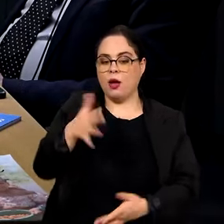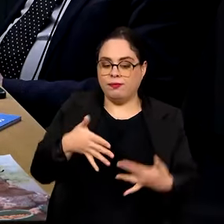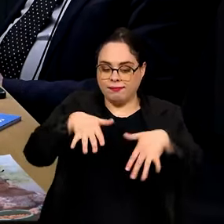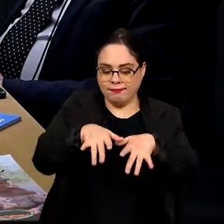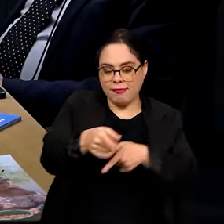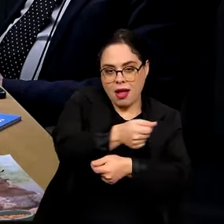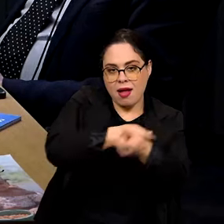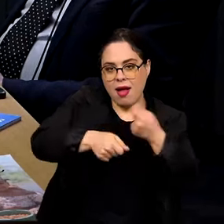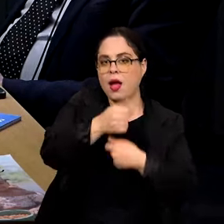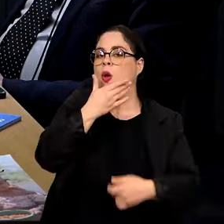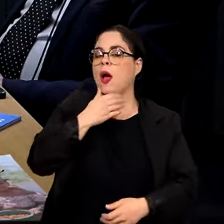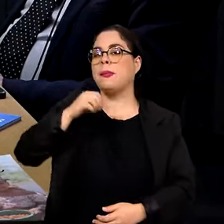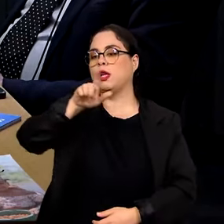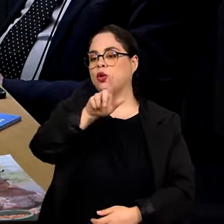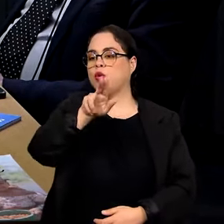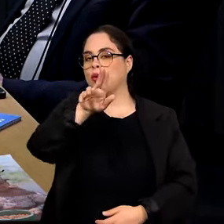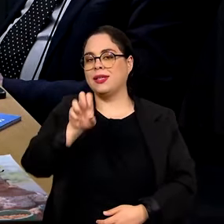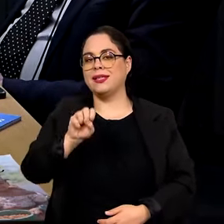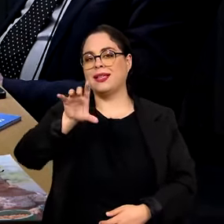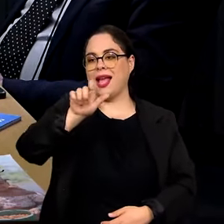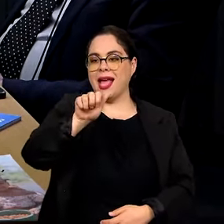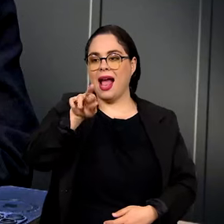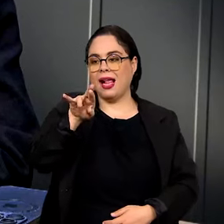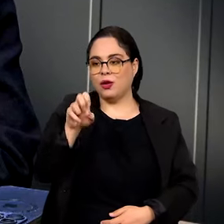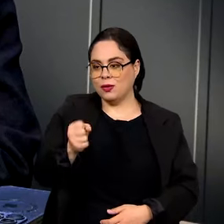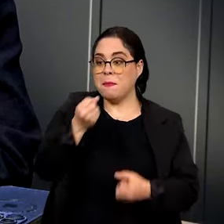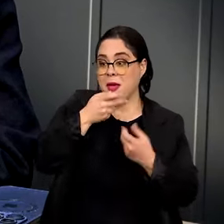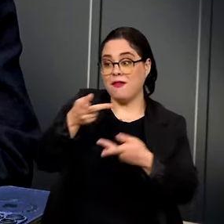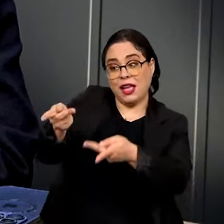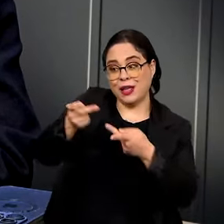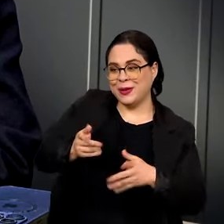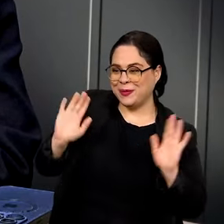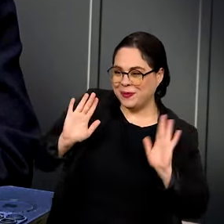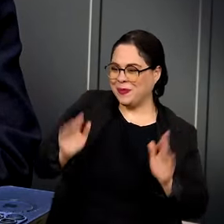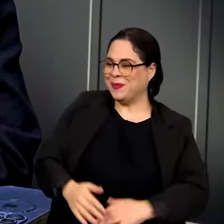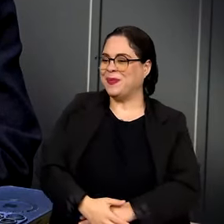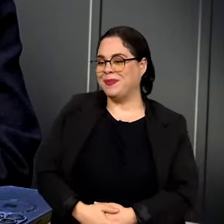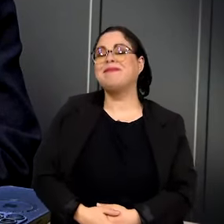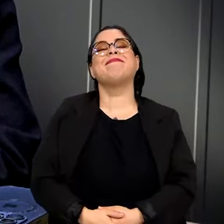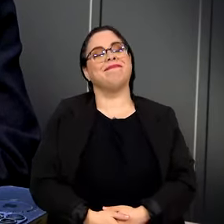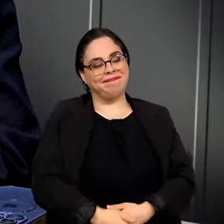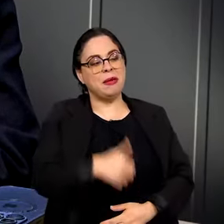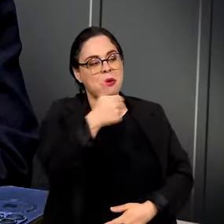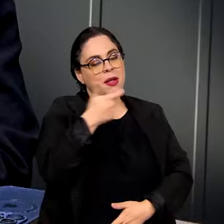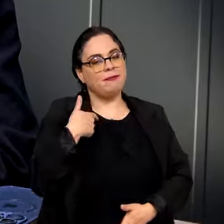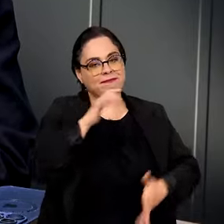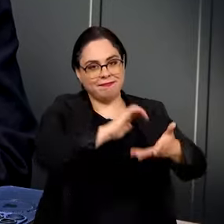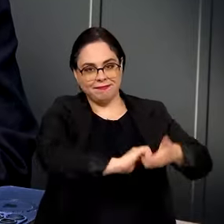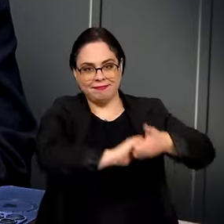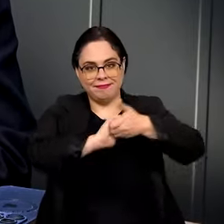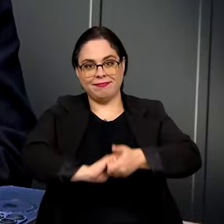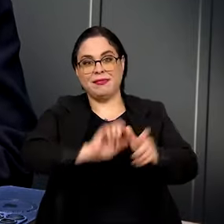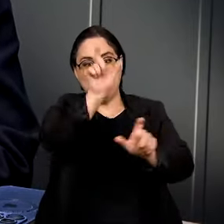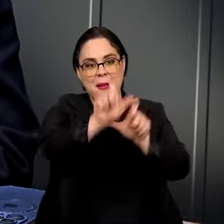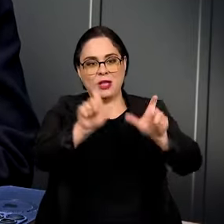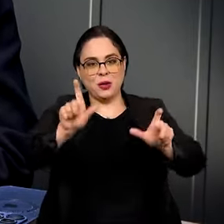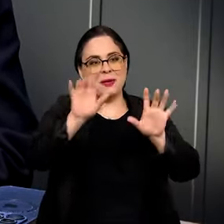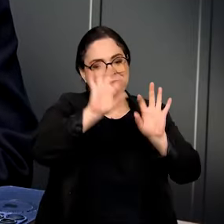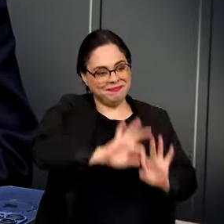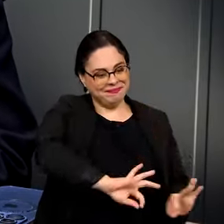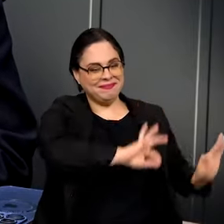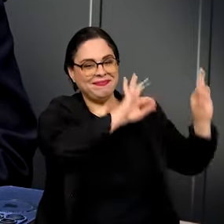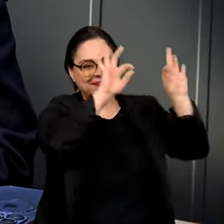secretário Nacional de inclusão socioeconômica luí Carlos Everton seja muito bem-vindo secretário eh primeiro quero